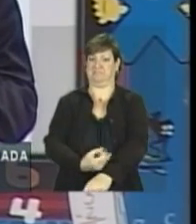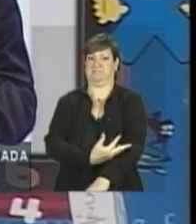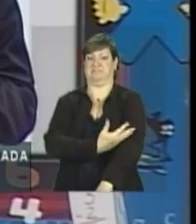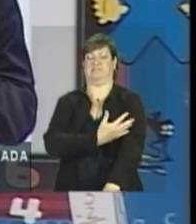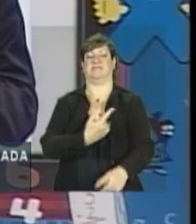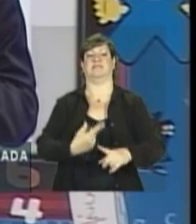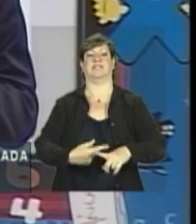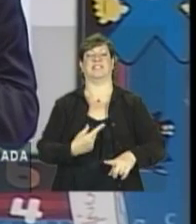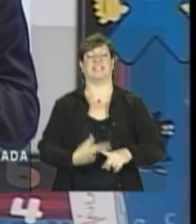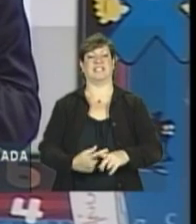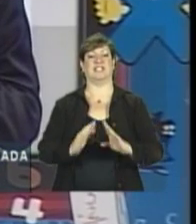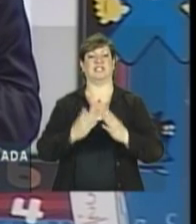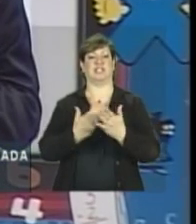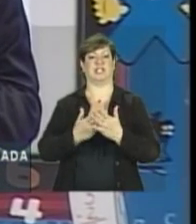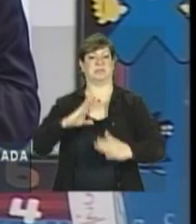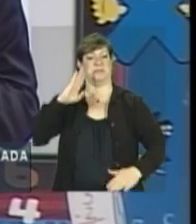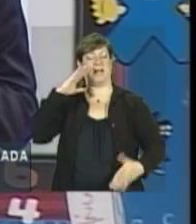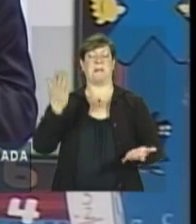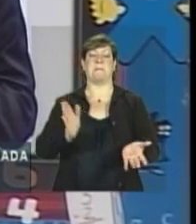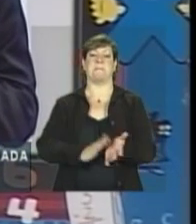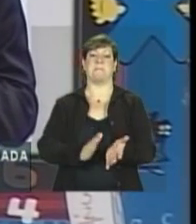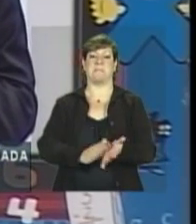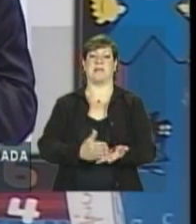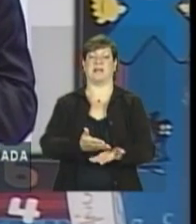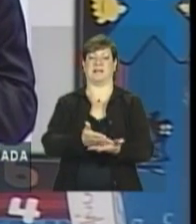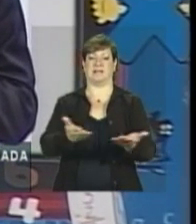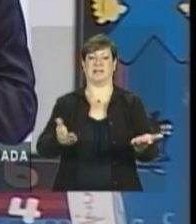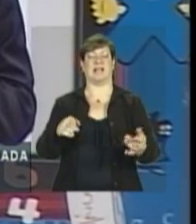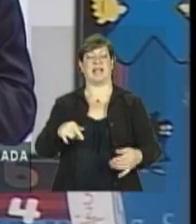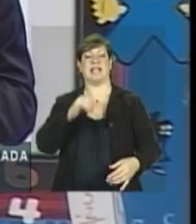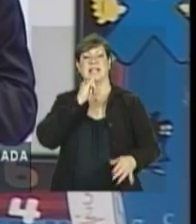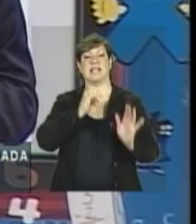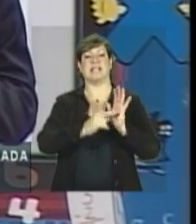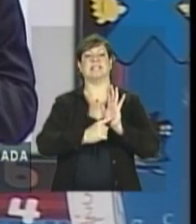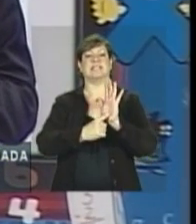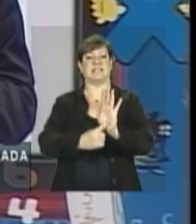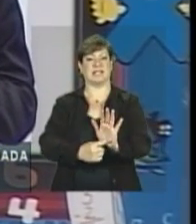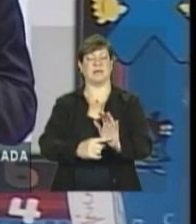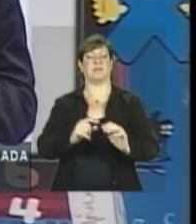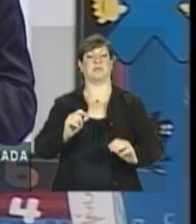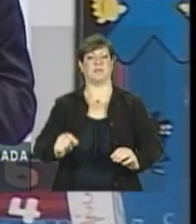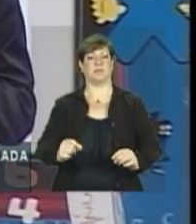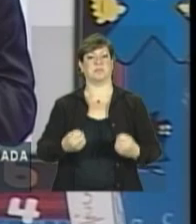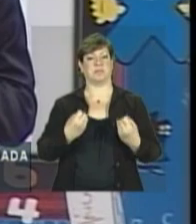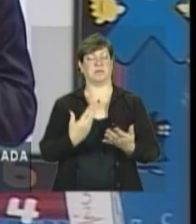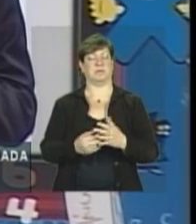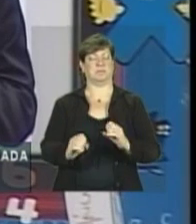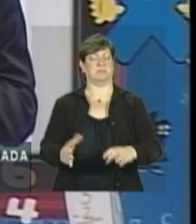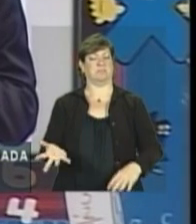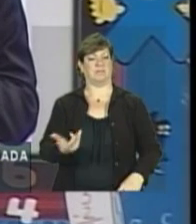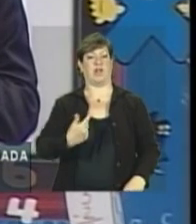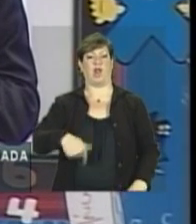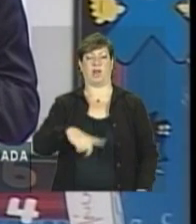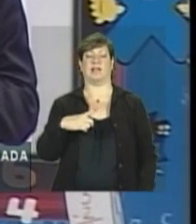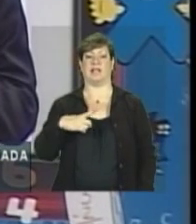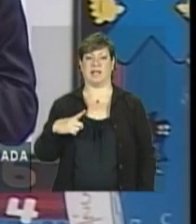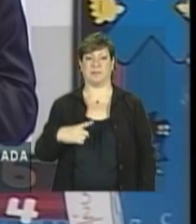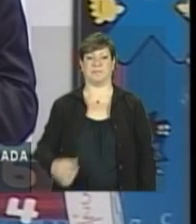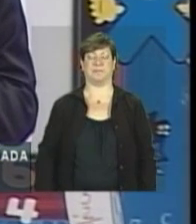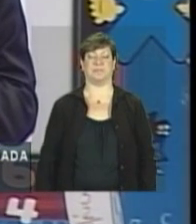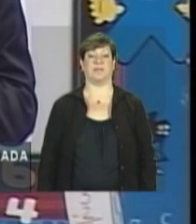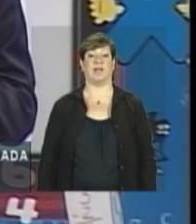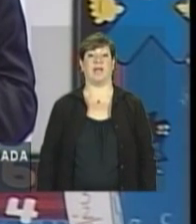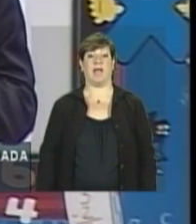militares têm também nas Olimpíadas. Então, parabéns também, esse exemplo de eficiência educacional que nós temos. E eu me